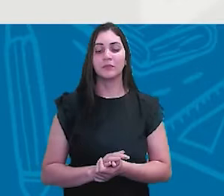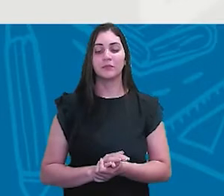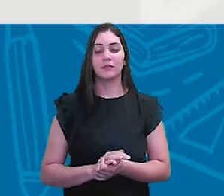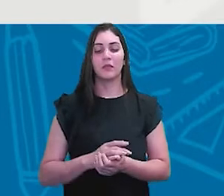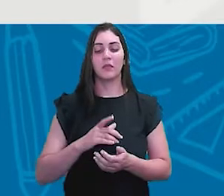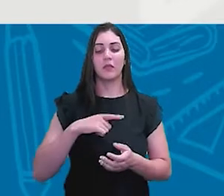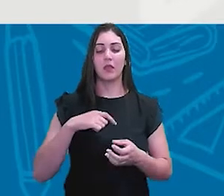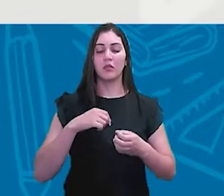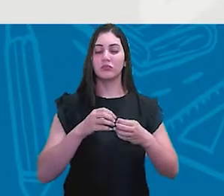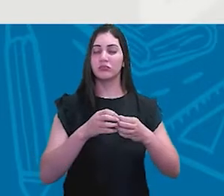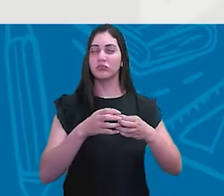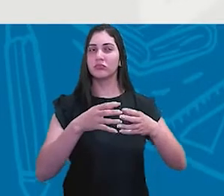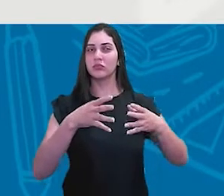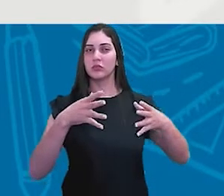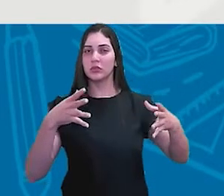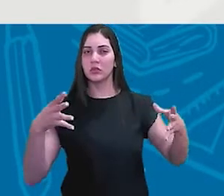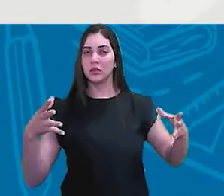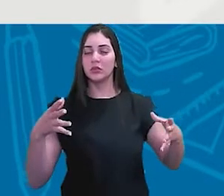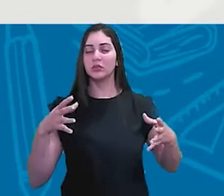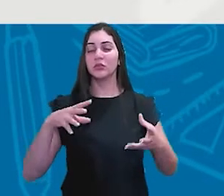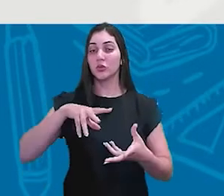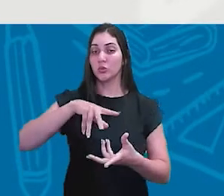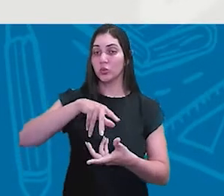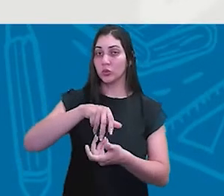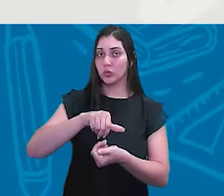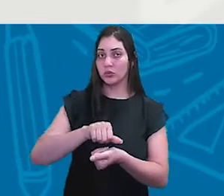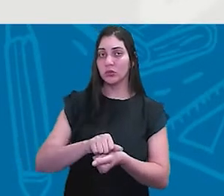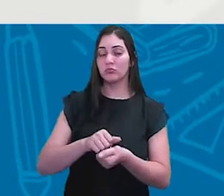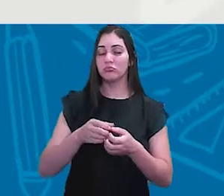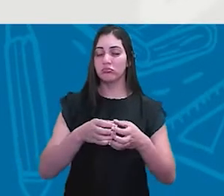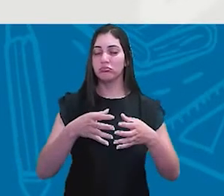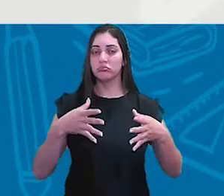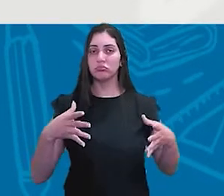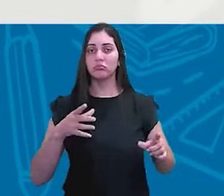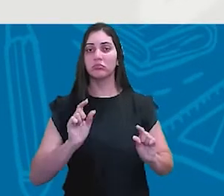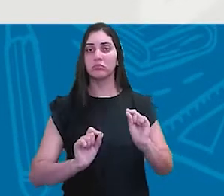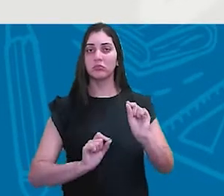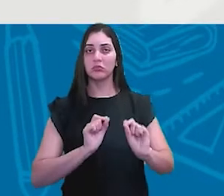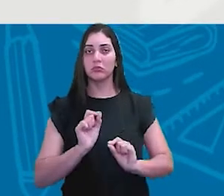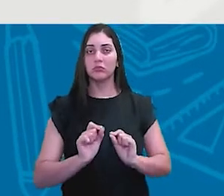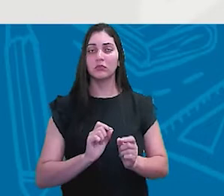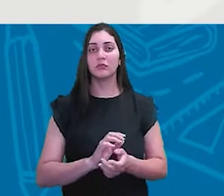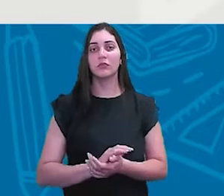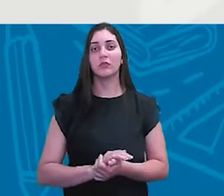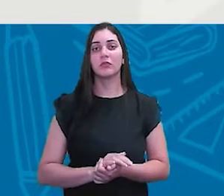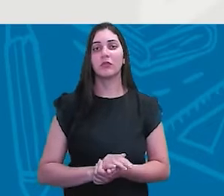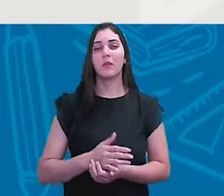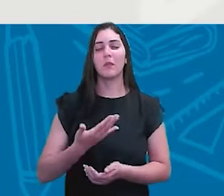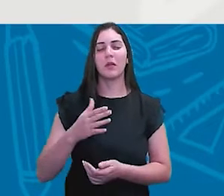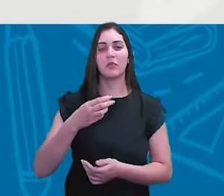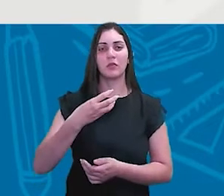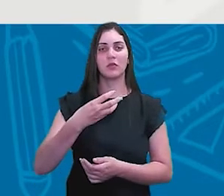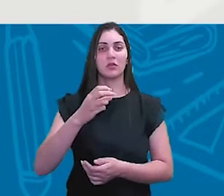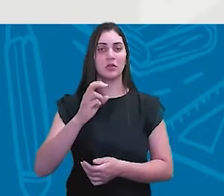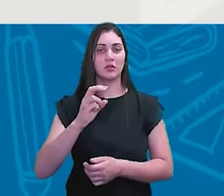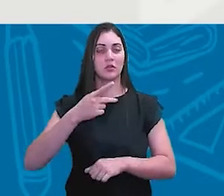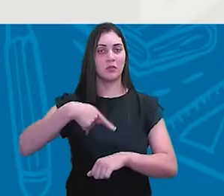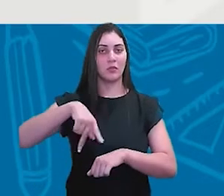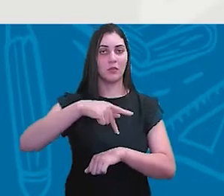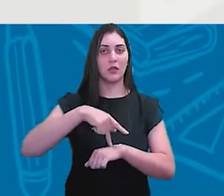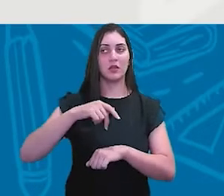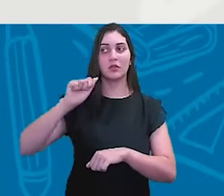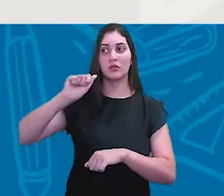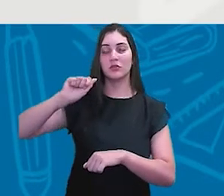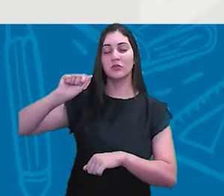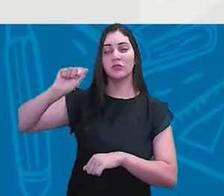muito grande, do organismo, né, internacional muito grande, ela chega a ter 35 países aqui da América, então praticamente